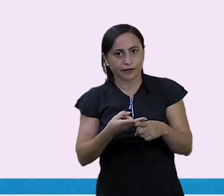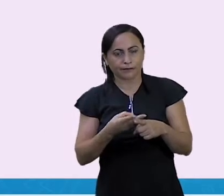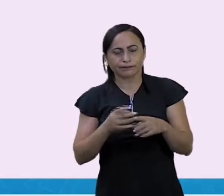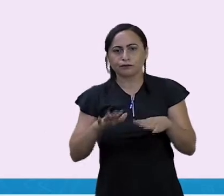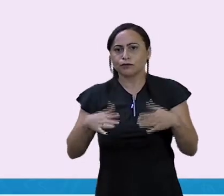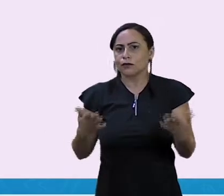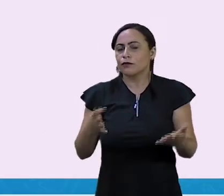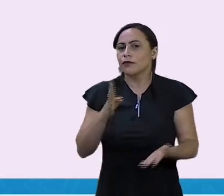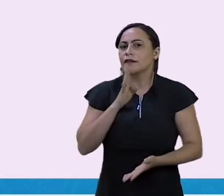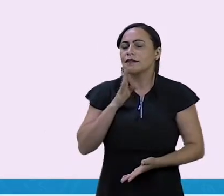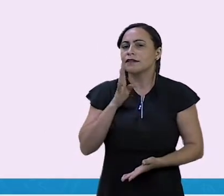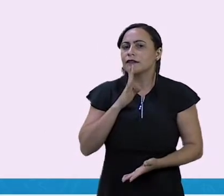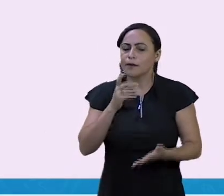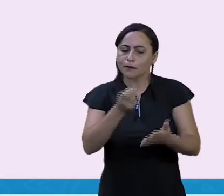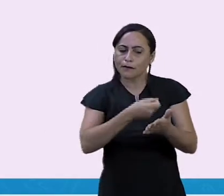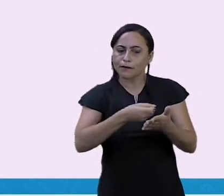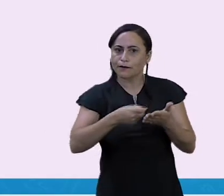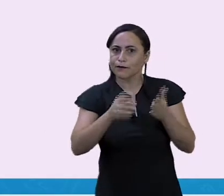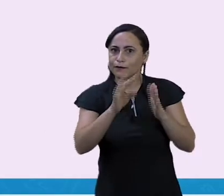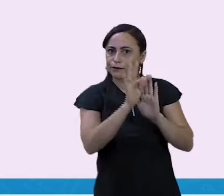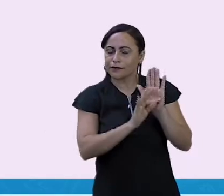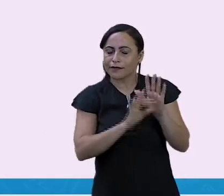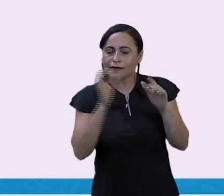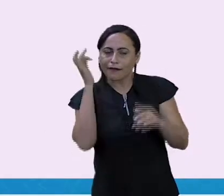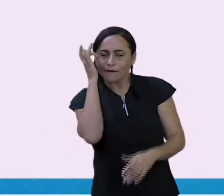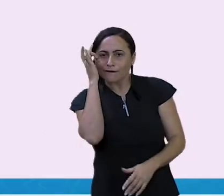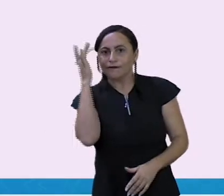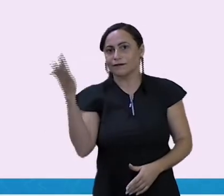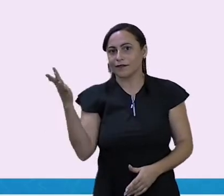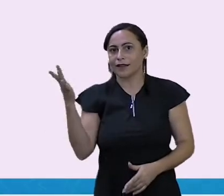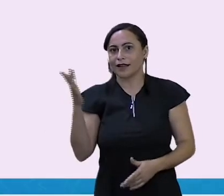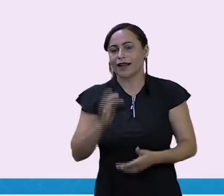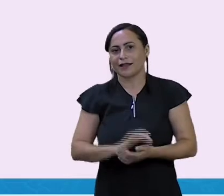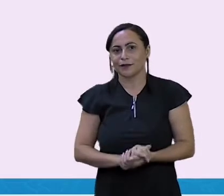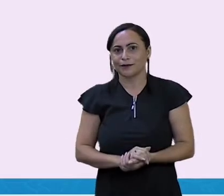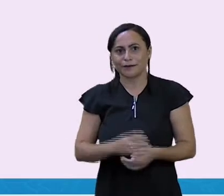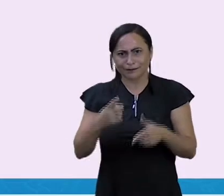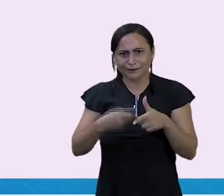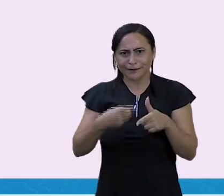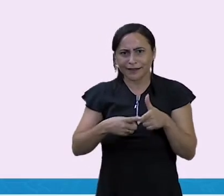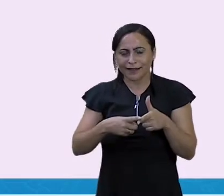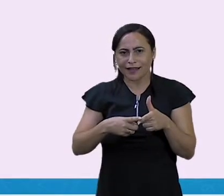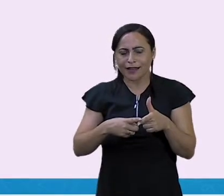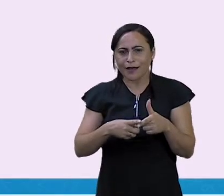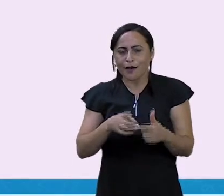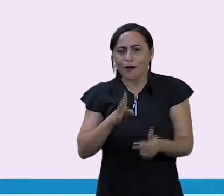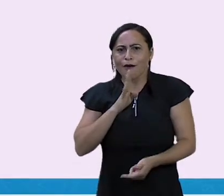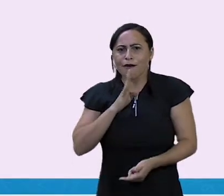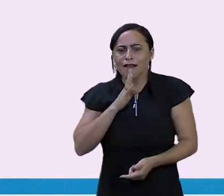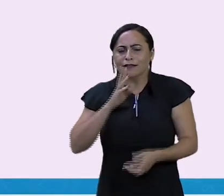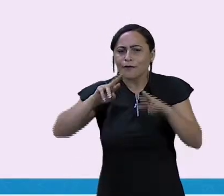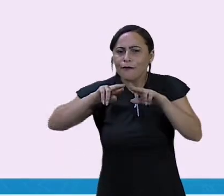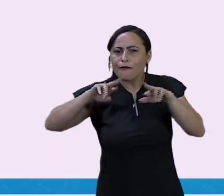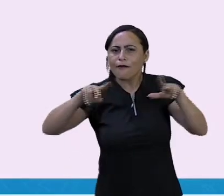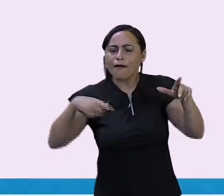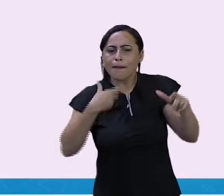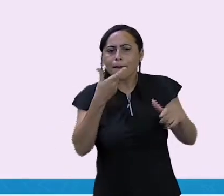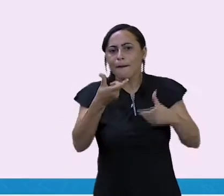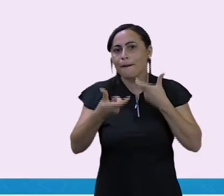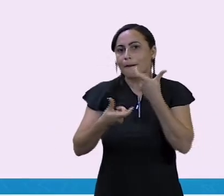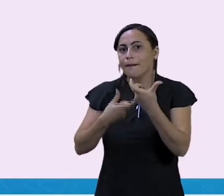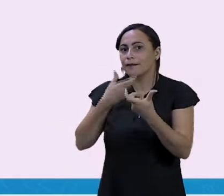mais fácil, pois temos à nossa disposição uma variedade de vocábulos que